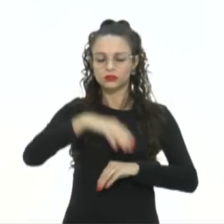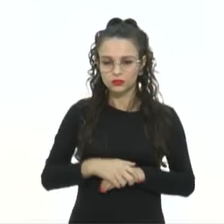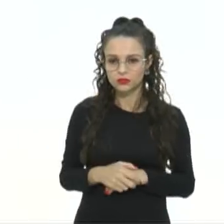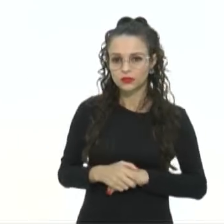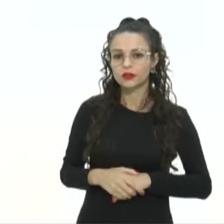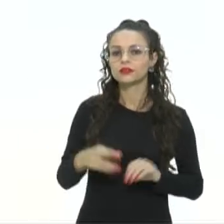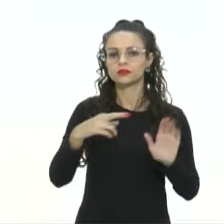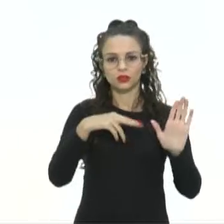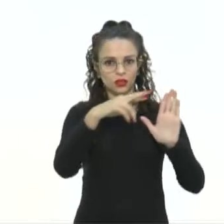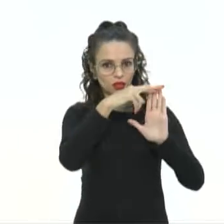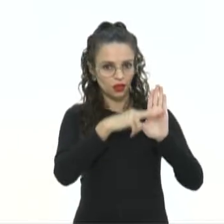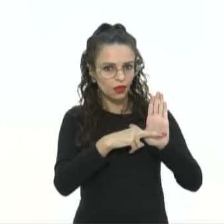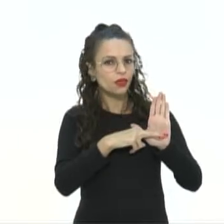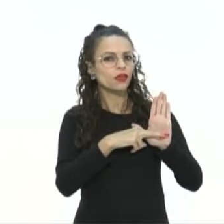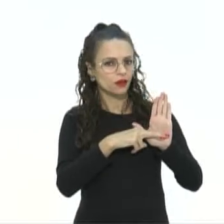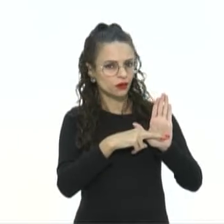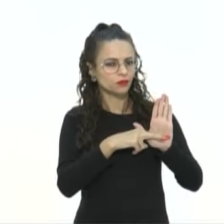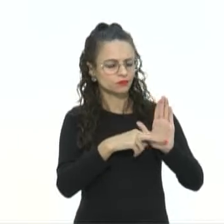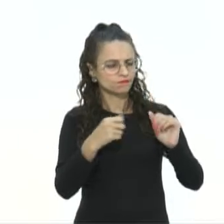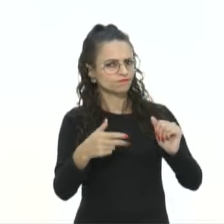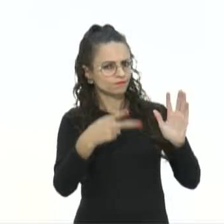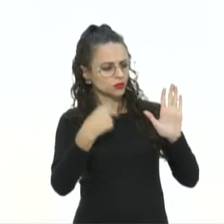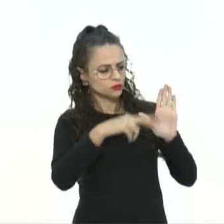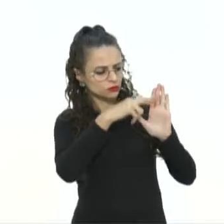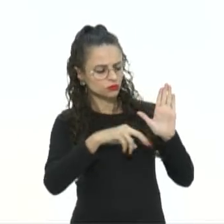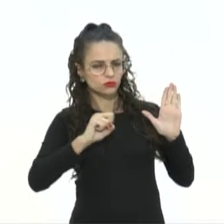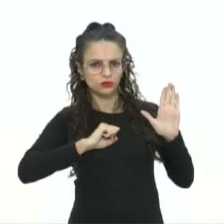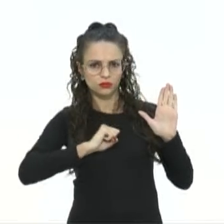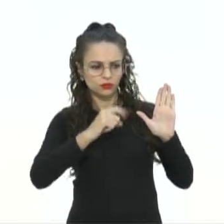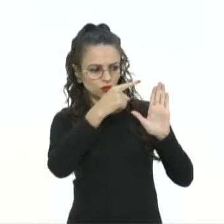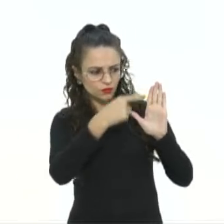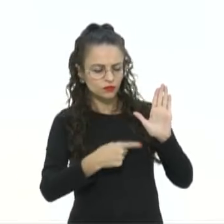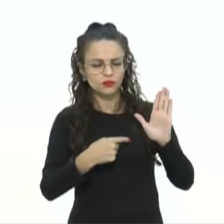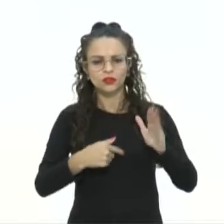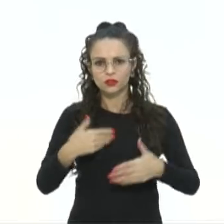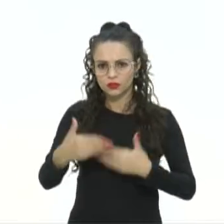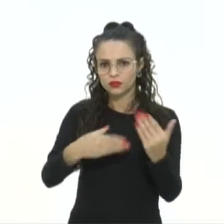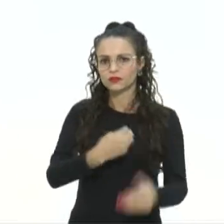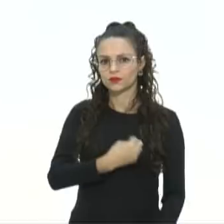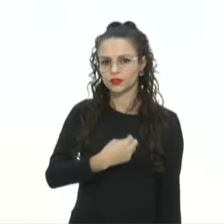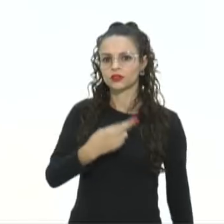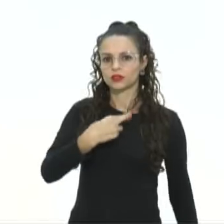que devem ser observadas pelos sacerdotes na sua vida religiosa e na vida